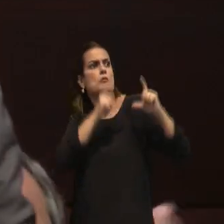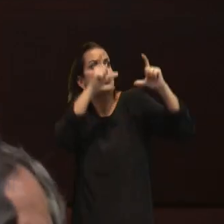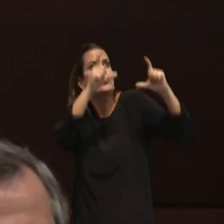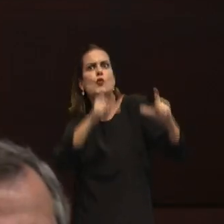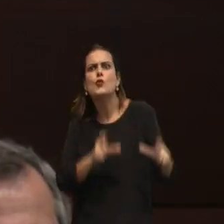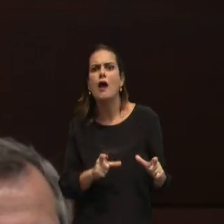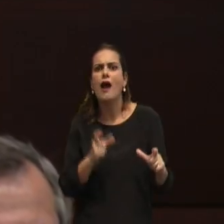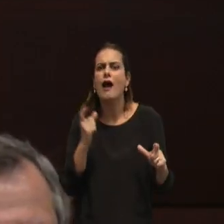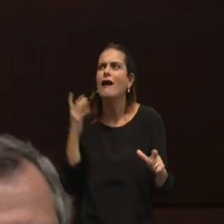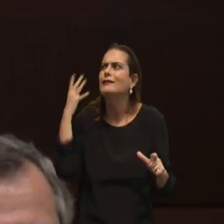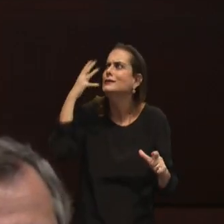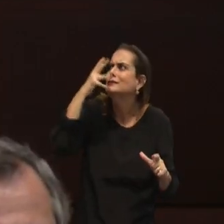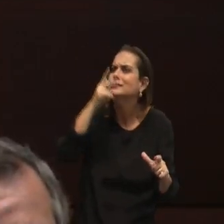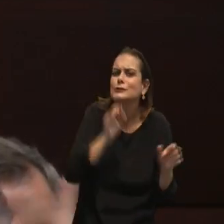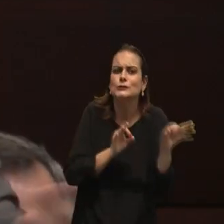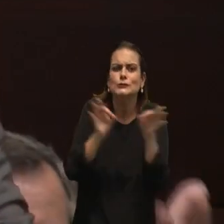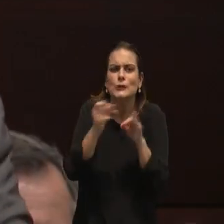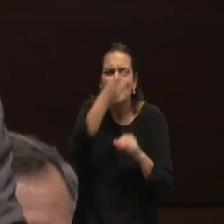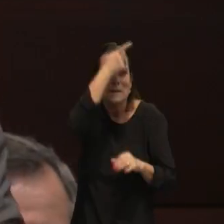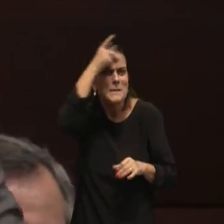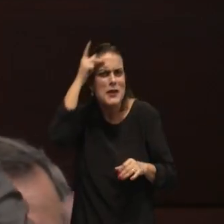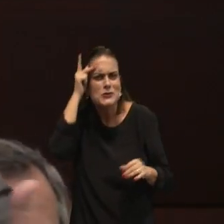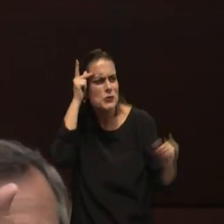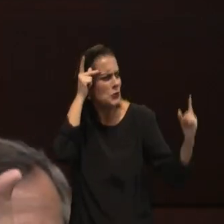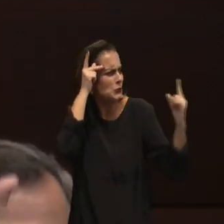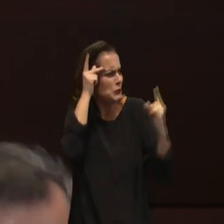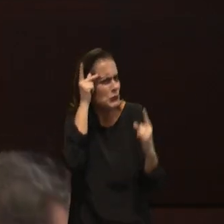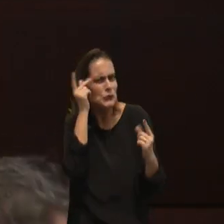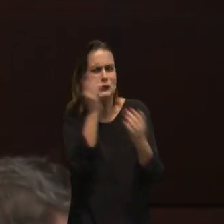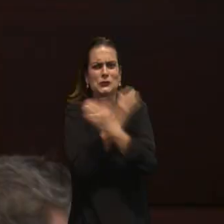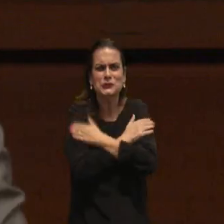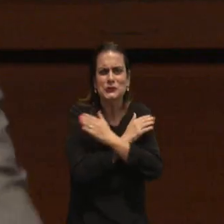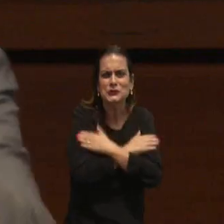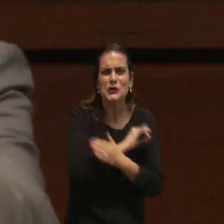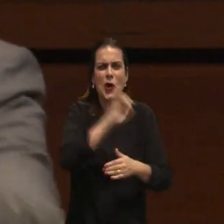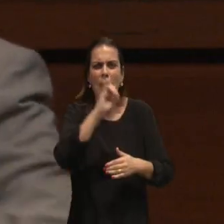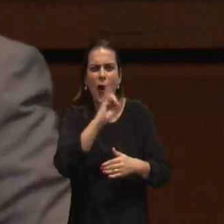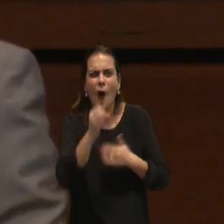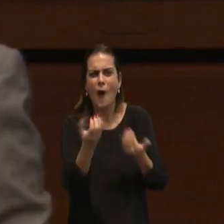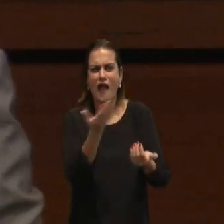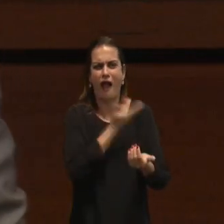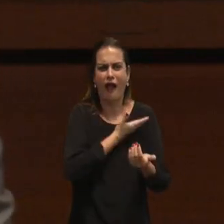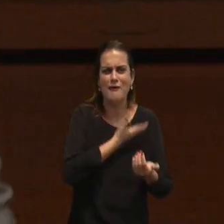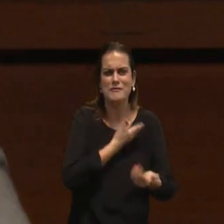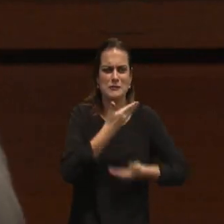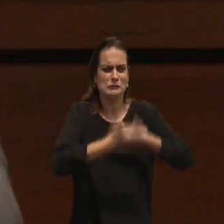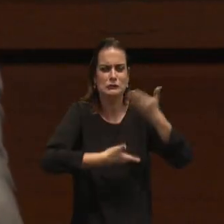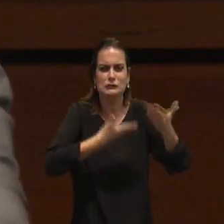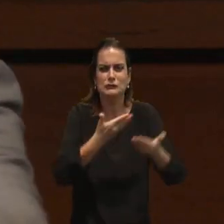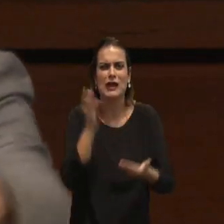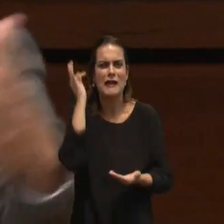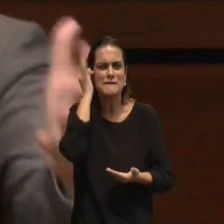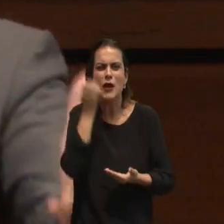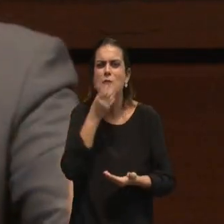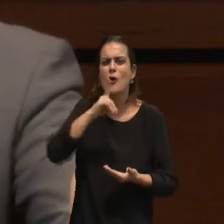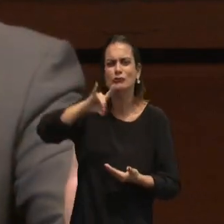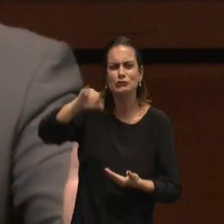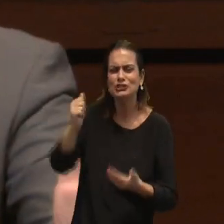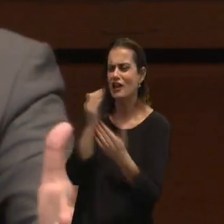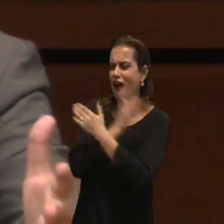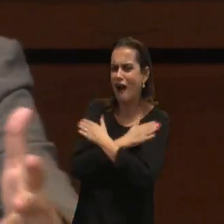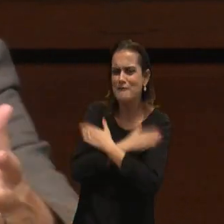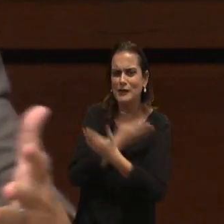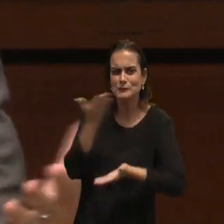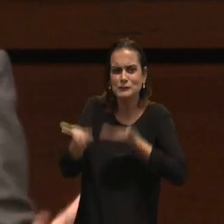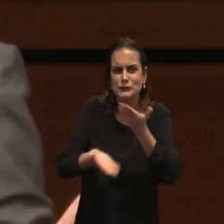espaçamento físico, as pessoas que estão ali, dando aquela força, contribuindo para a sua fé, um bom dia, um abraço.